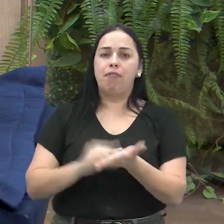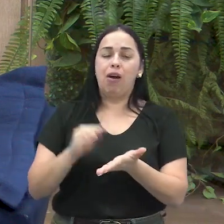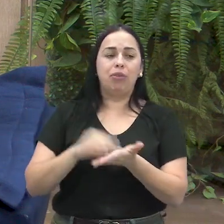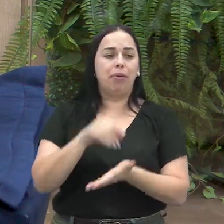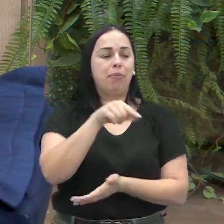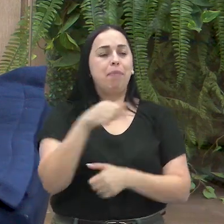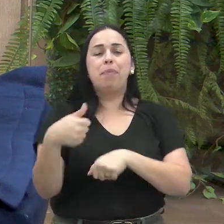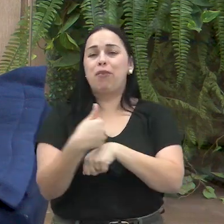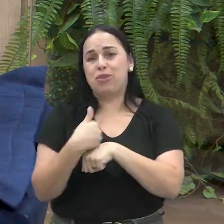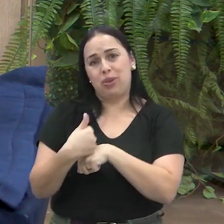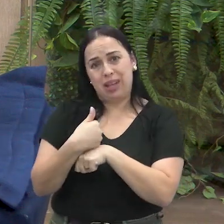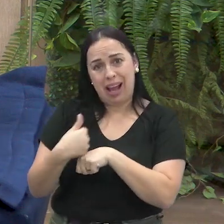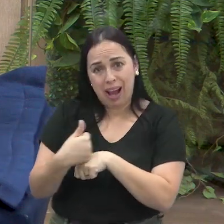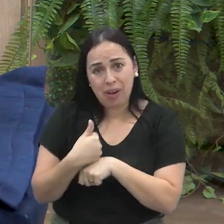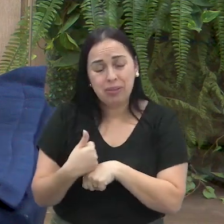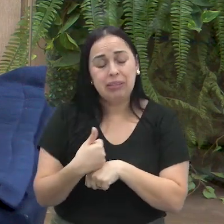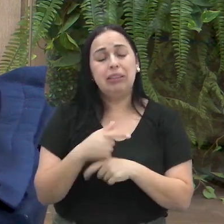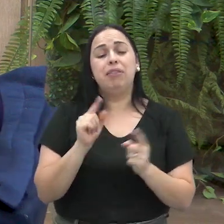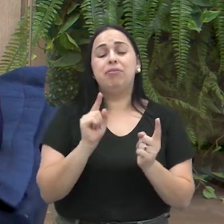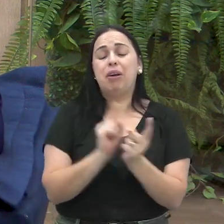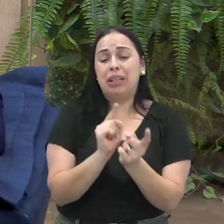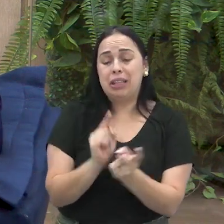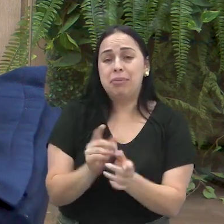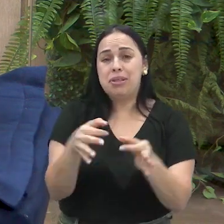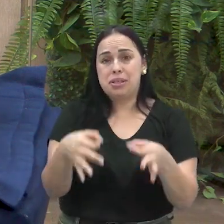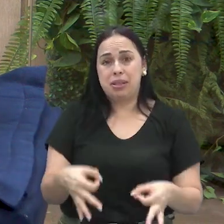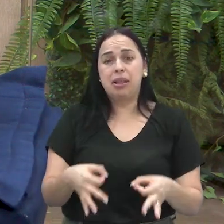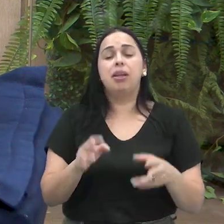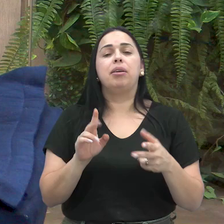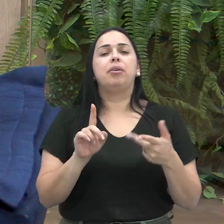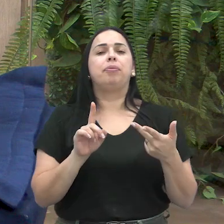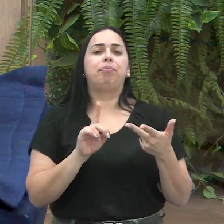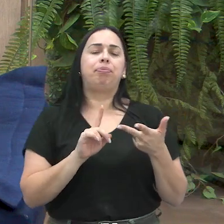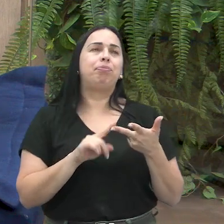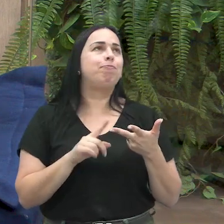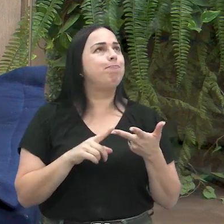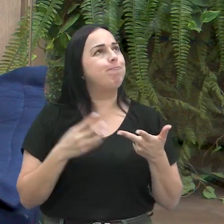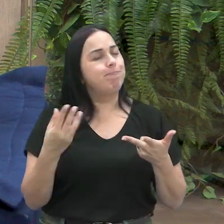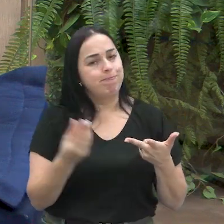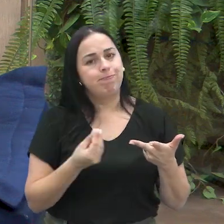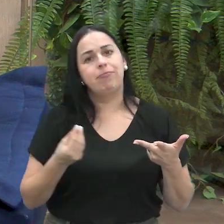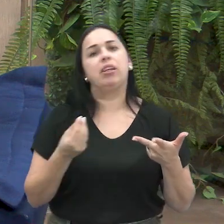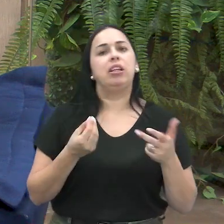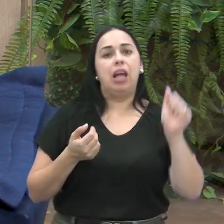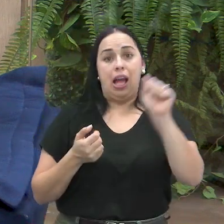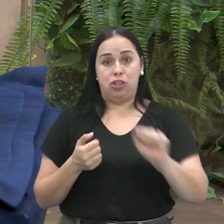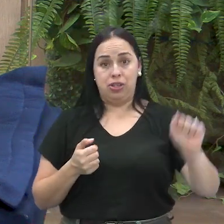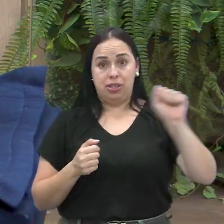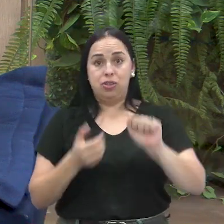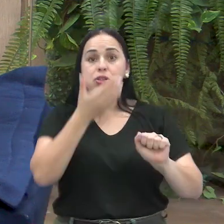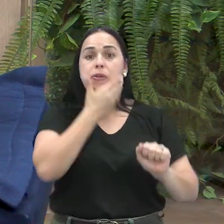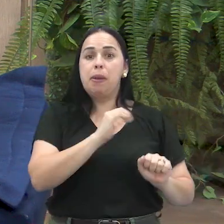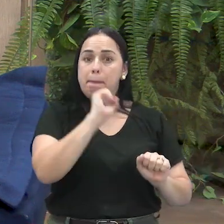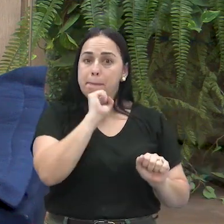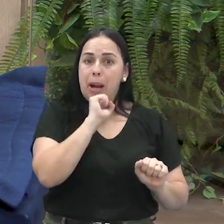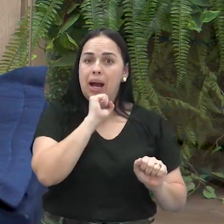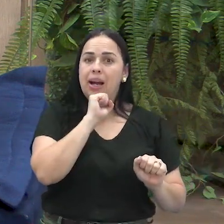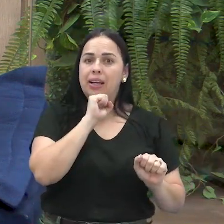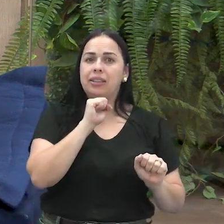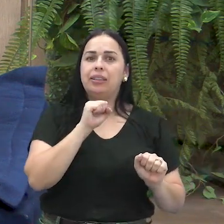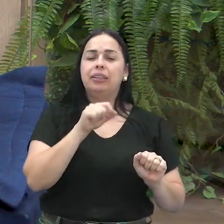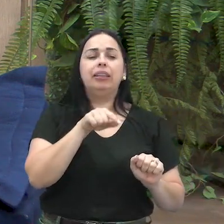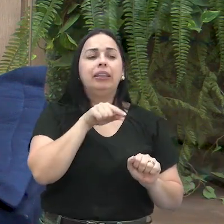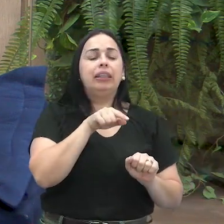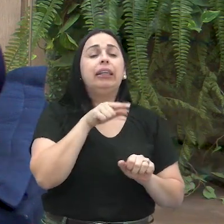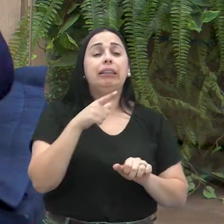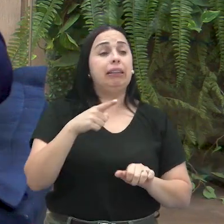não têm, né, não conseguem com a capacitação atender aquelas crianças. A gente colocou também uma associação de pais aqui,